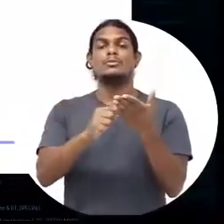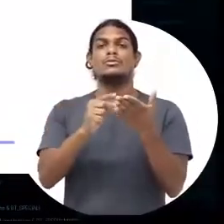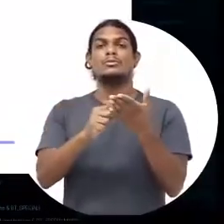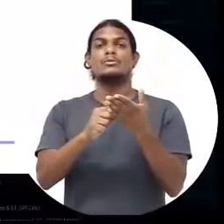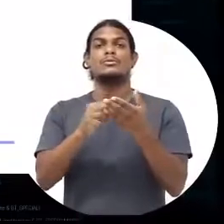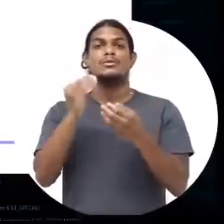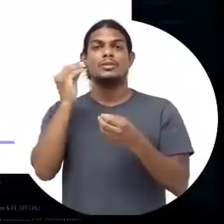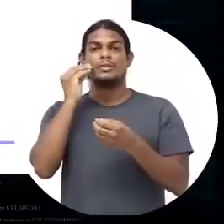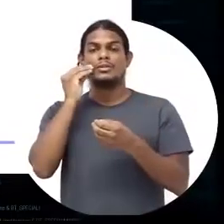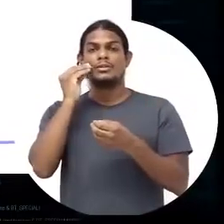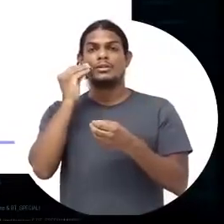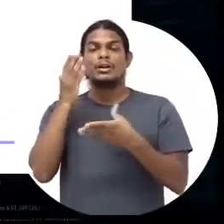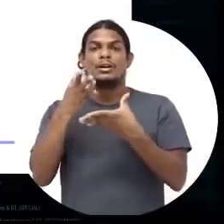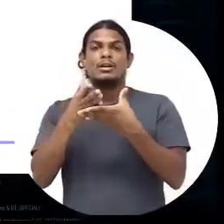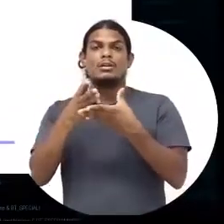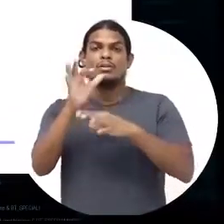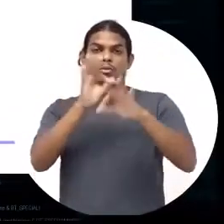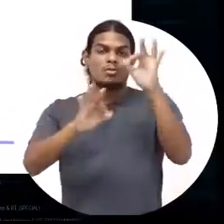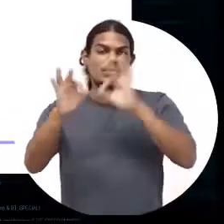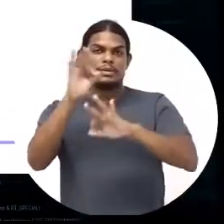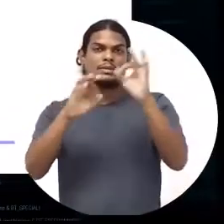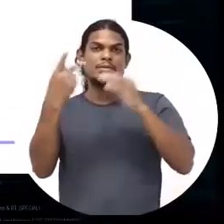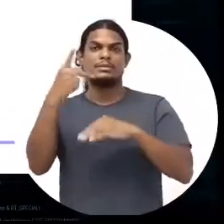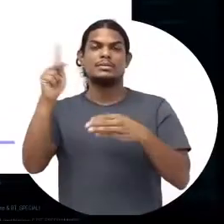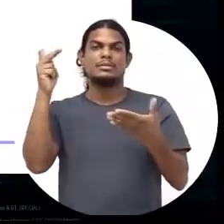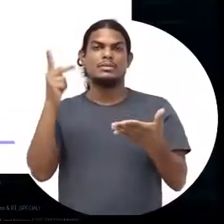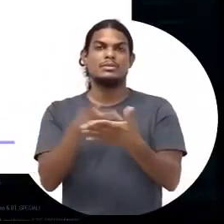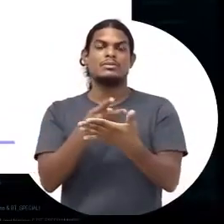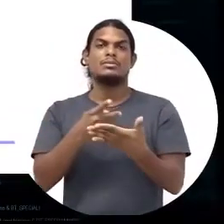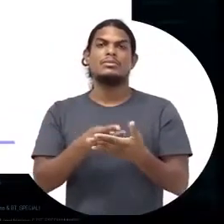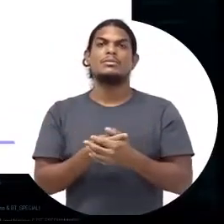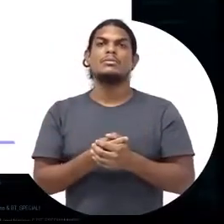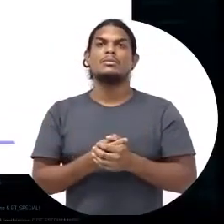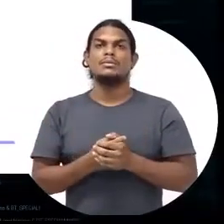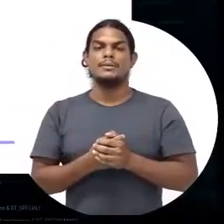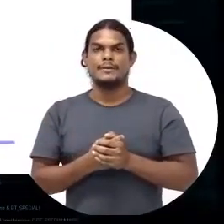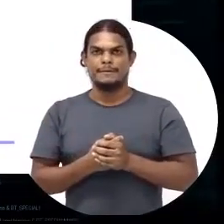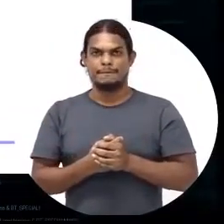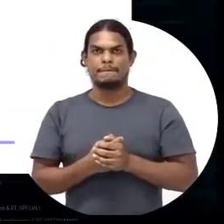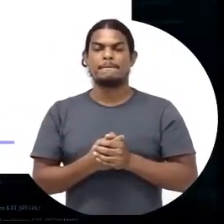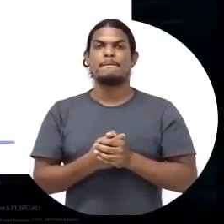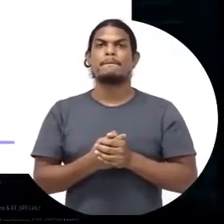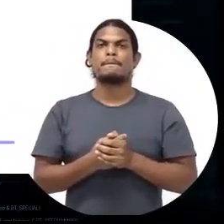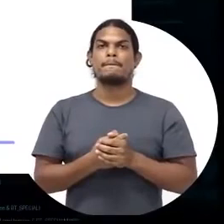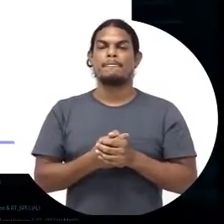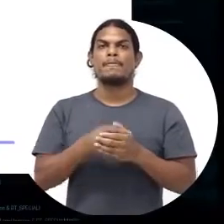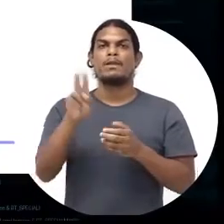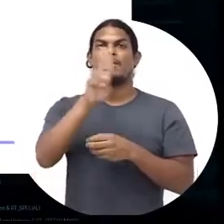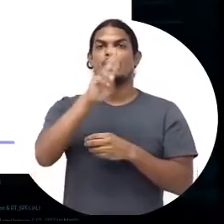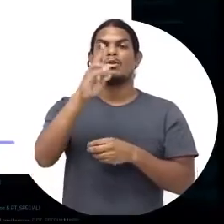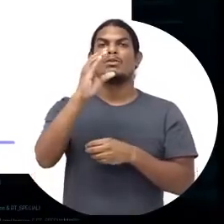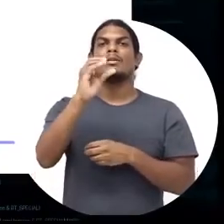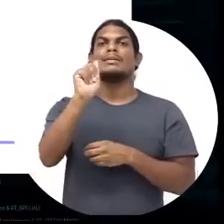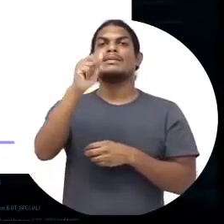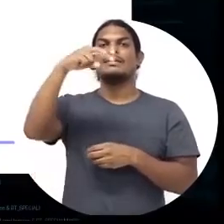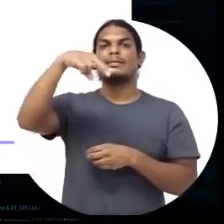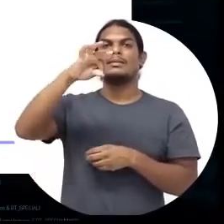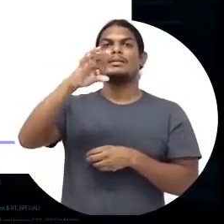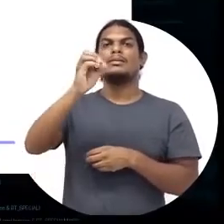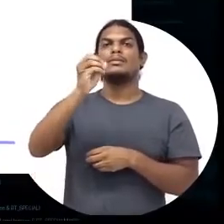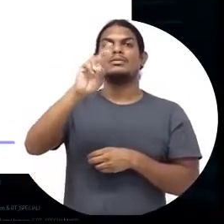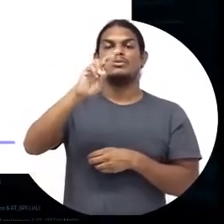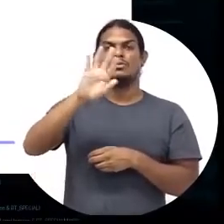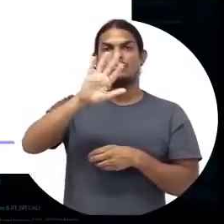o seu erro. Ele vai colocar onde tem cantor fulano, ele para ali e ele coloca uma tag de